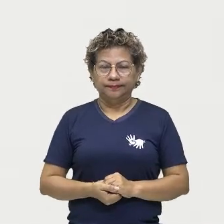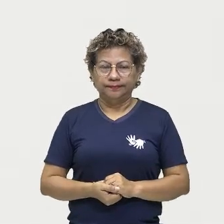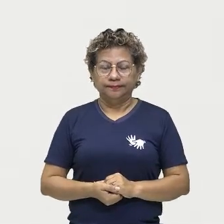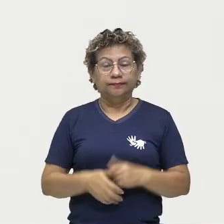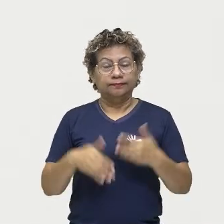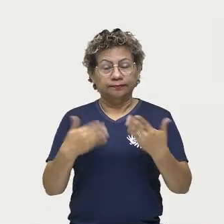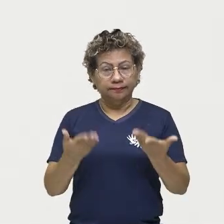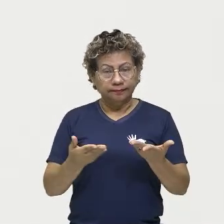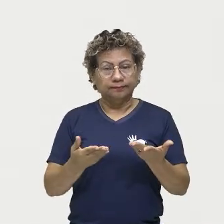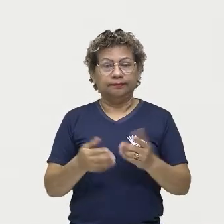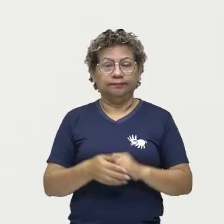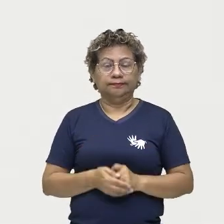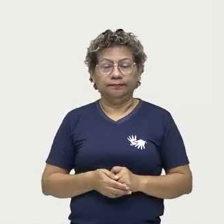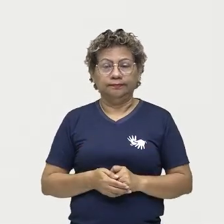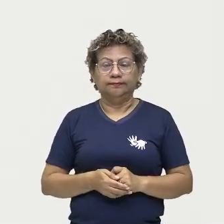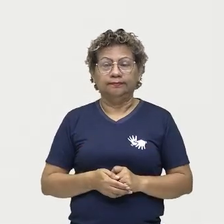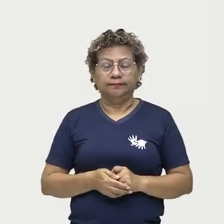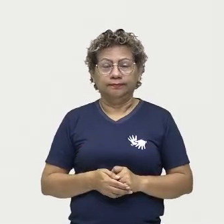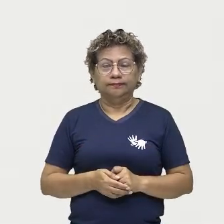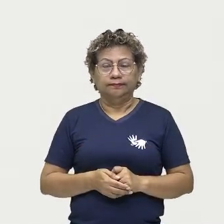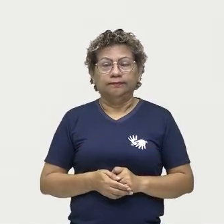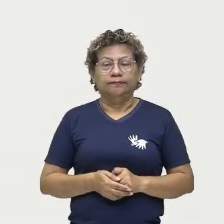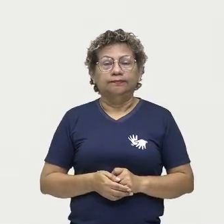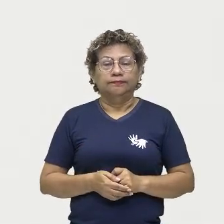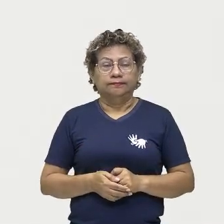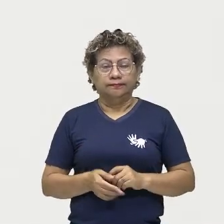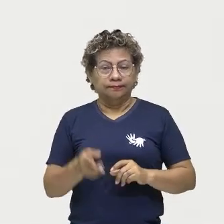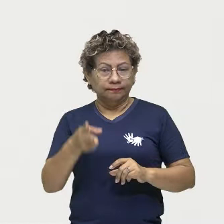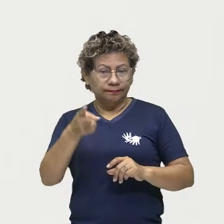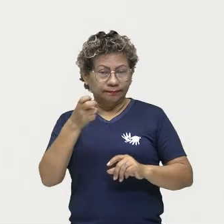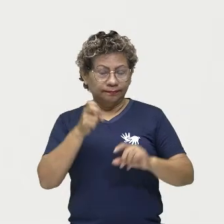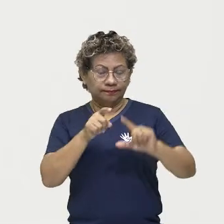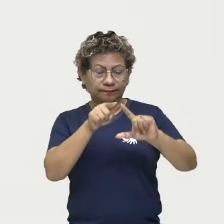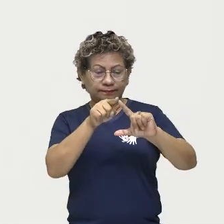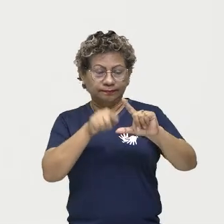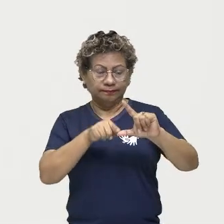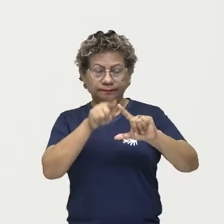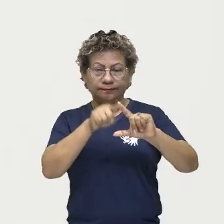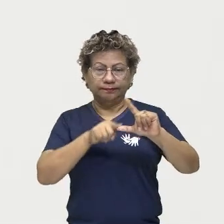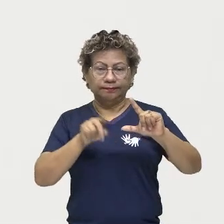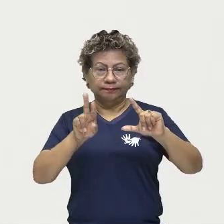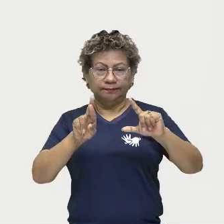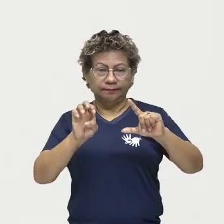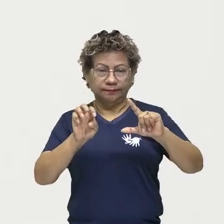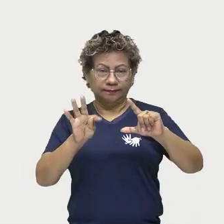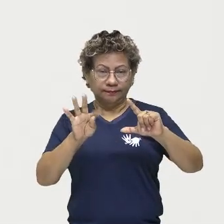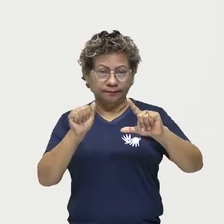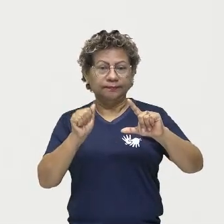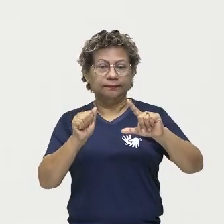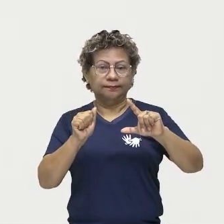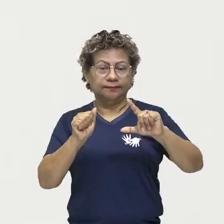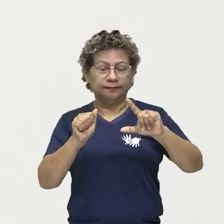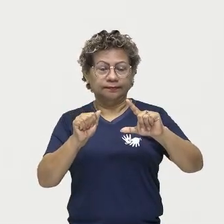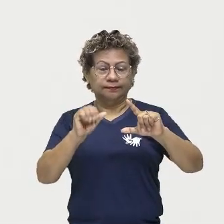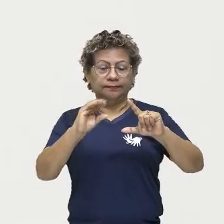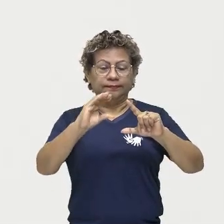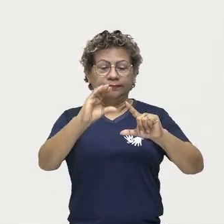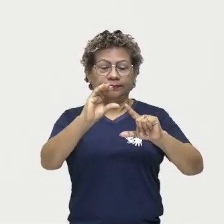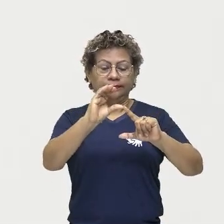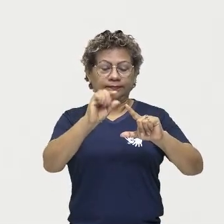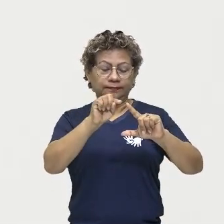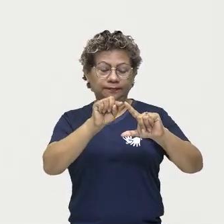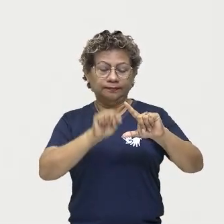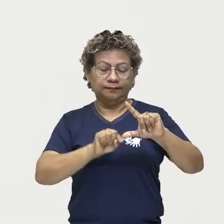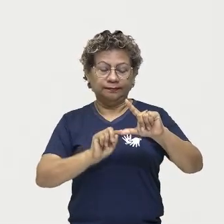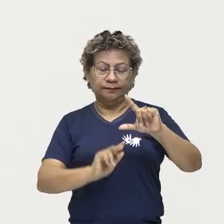Então, essa reta representa a altura relativa ao lado AB, ou seja, o vértice C. Então, na figura ao lado, nós temos a nossa